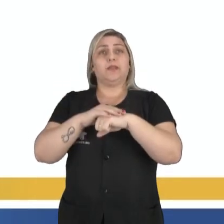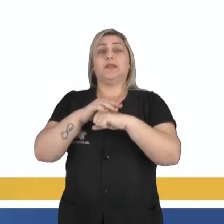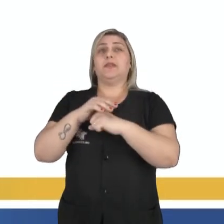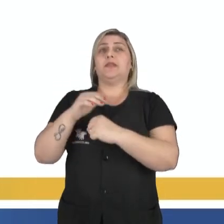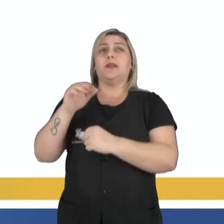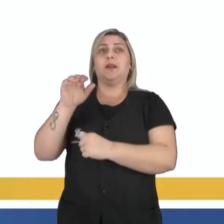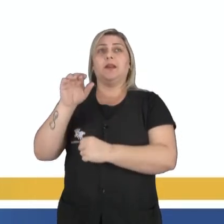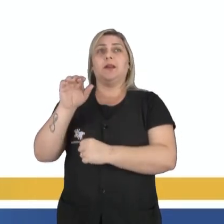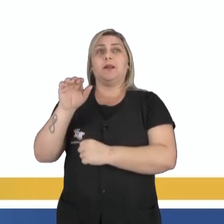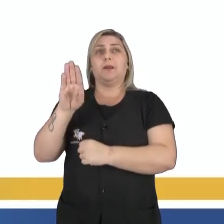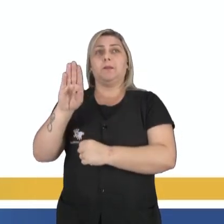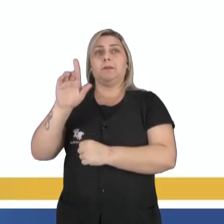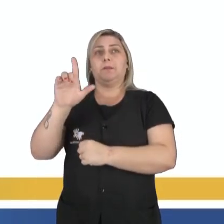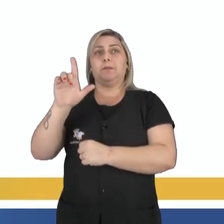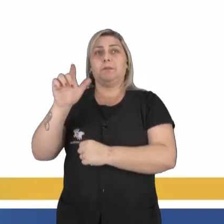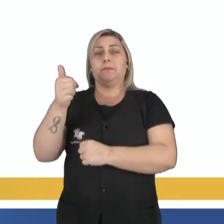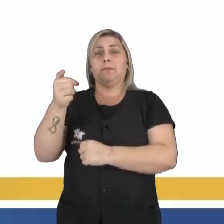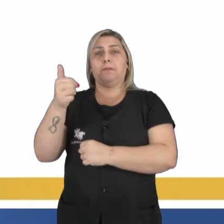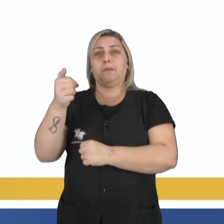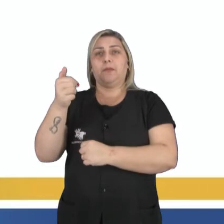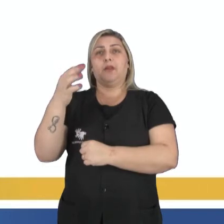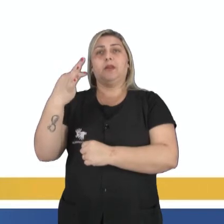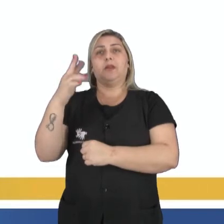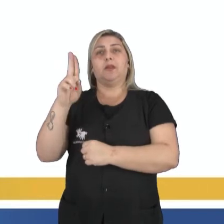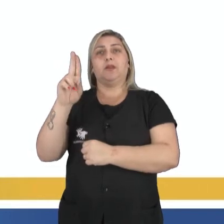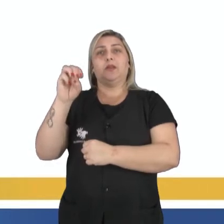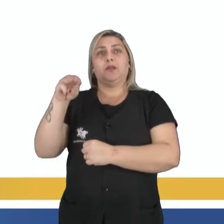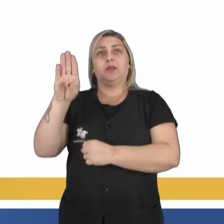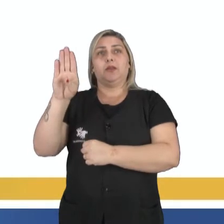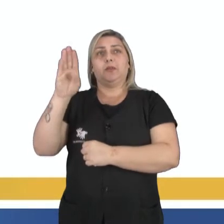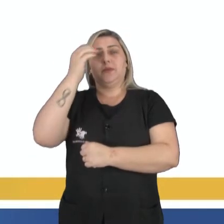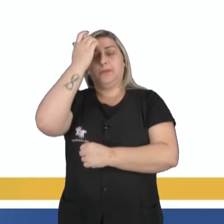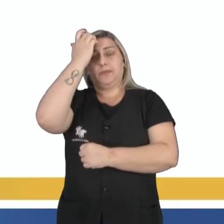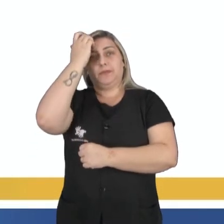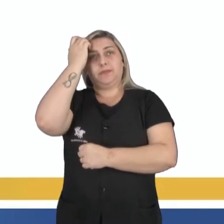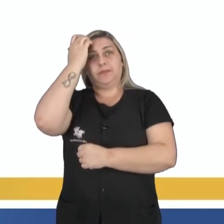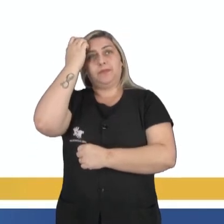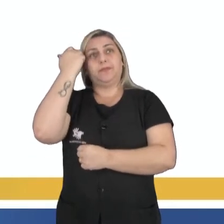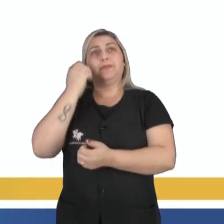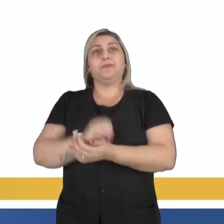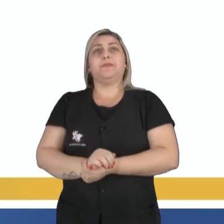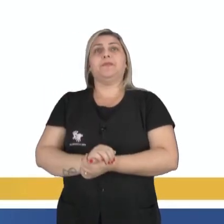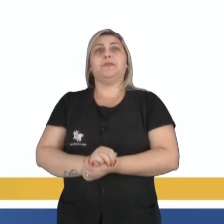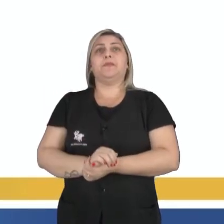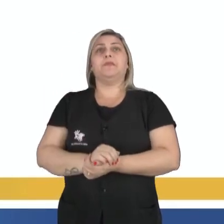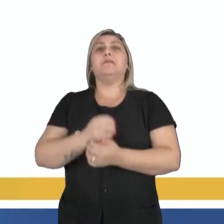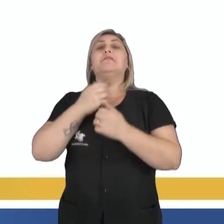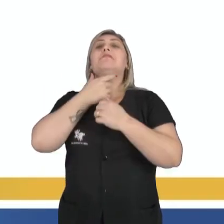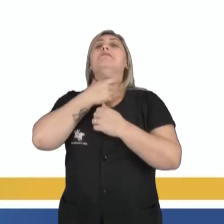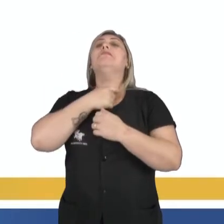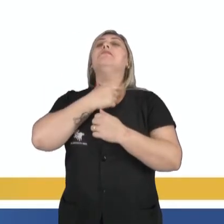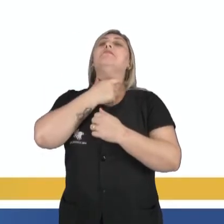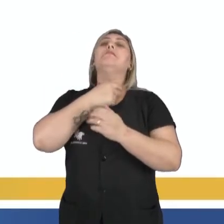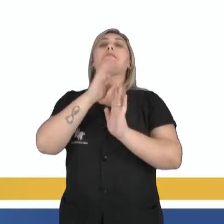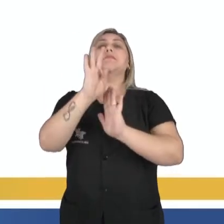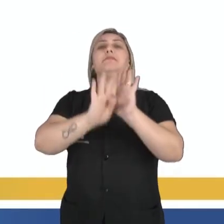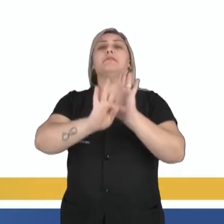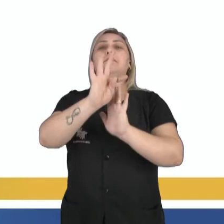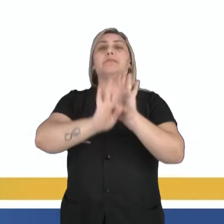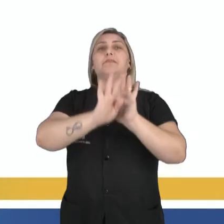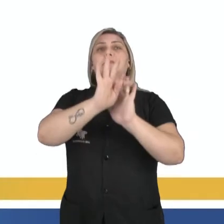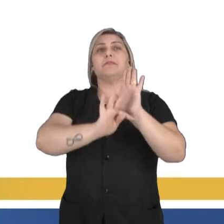Thumb, ou polegar BlackBerry. Vamos lá para outra, síndrome do pescoço de